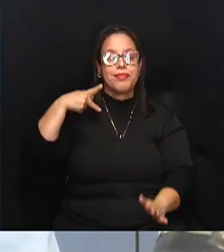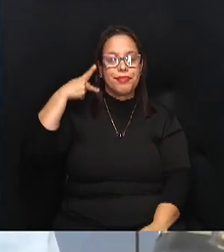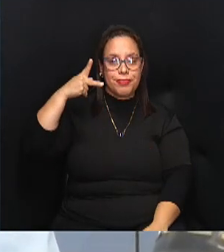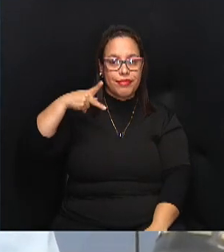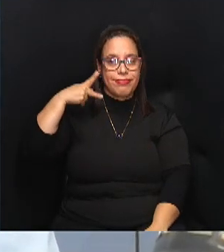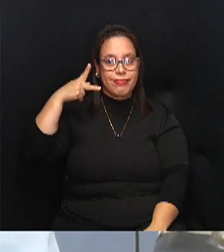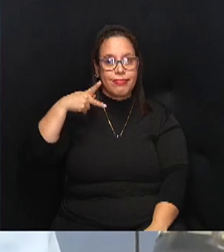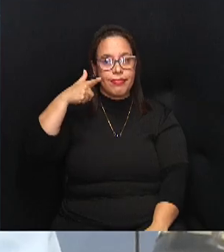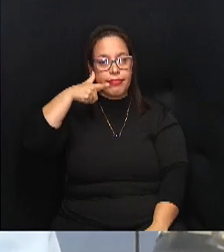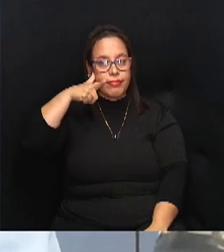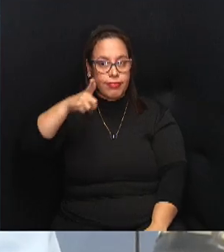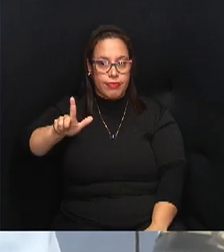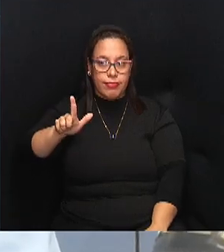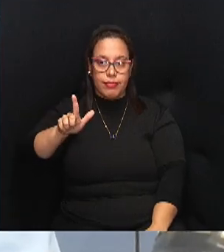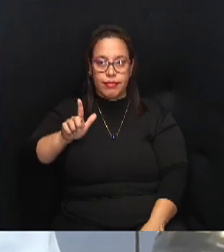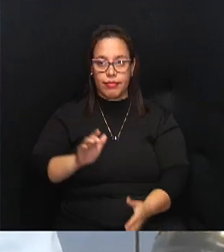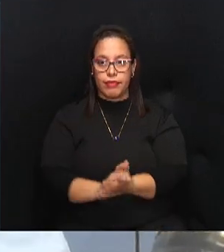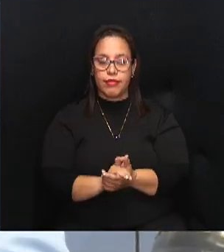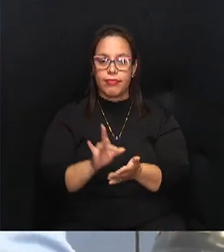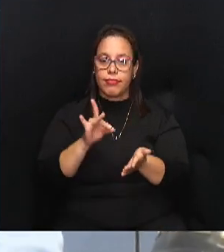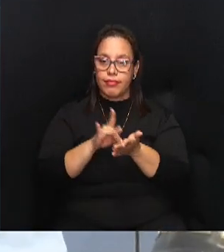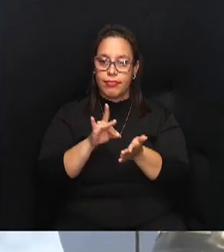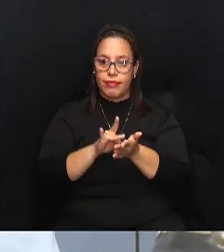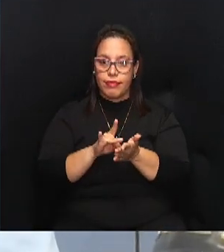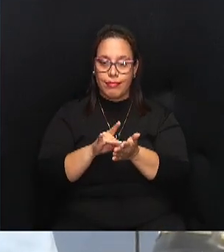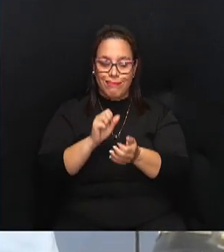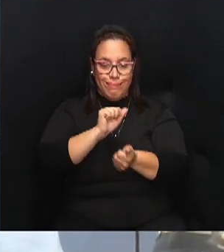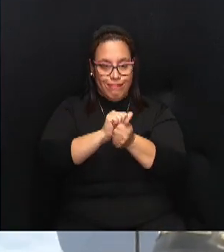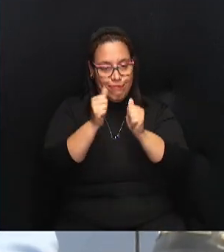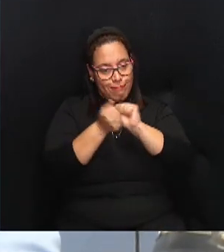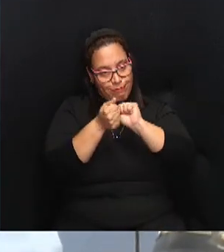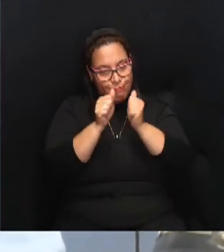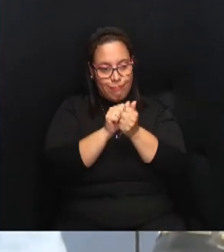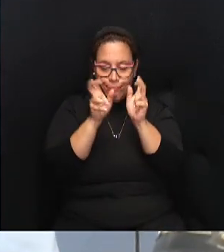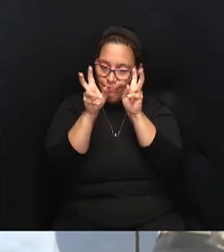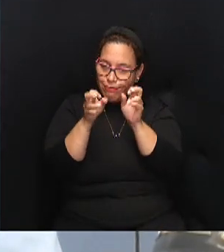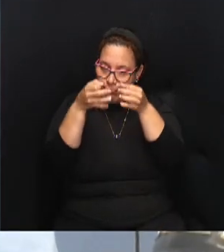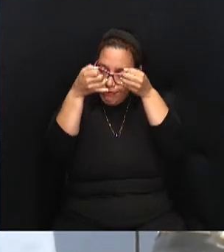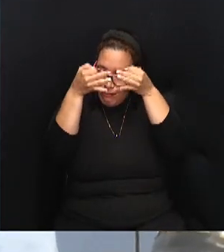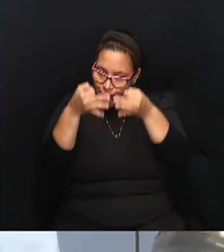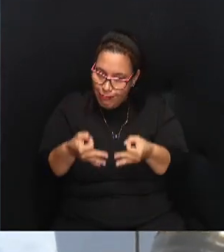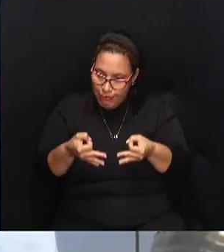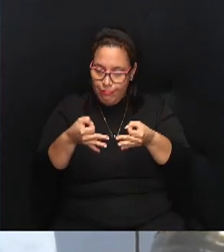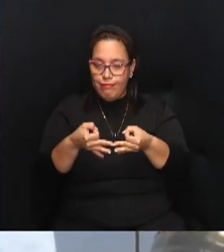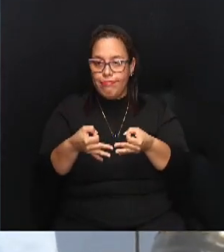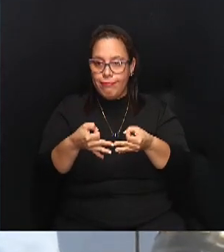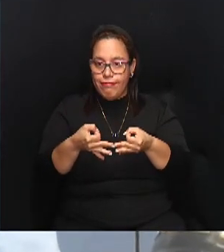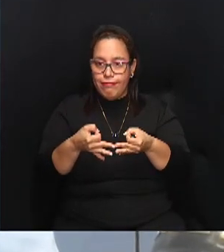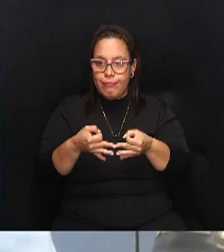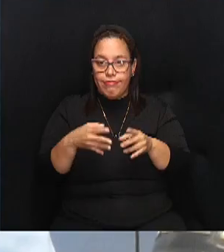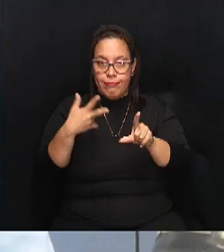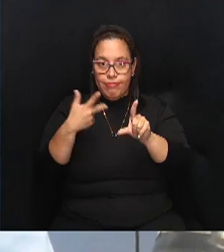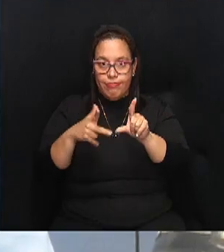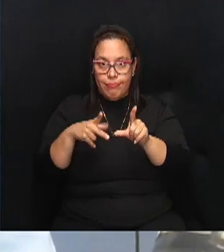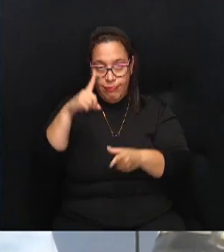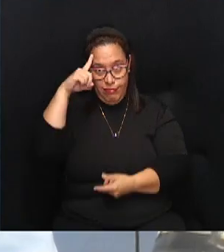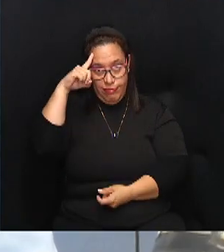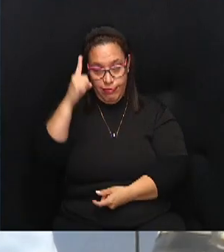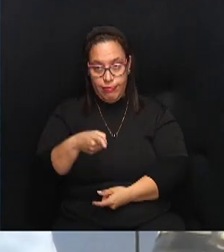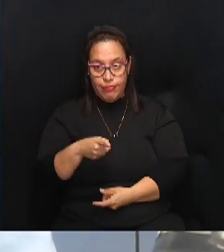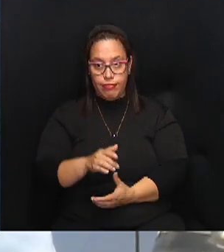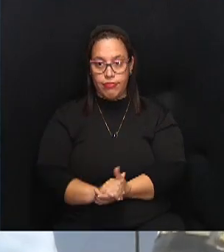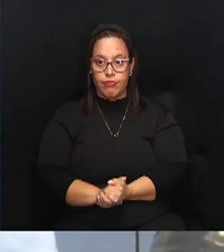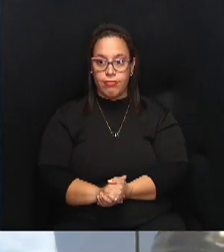que ele consiga realmente lapidar todo esse assunto, deixar bem mastigado para que o nosso executivo tome a decisão